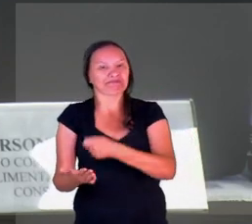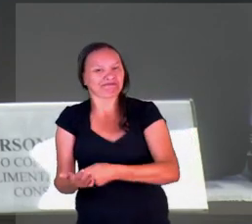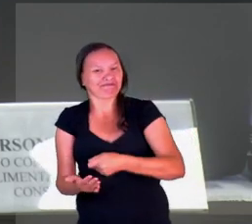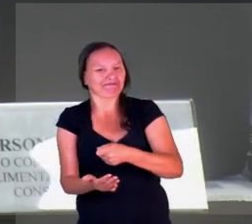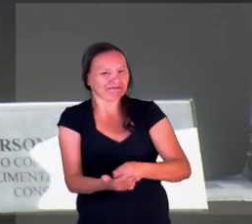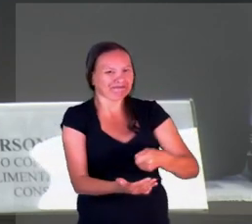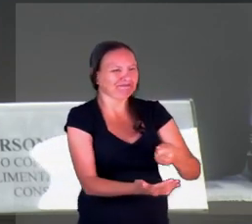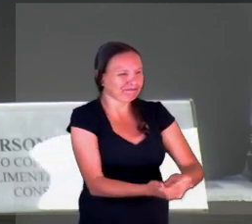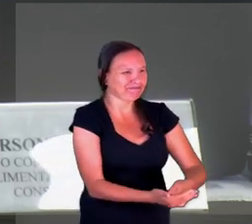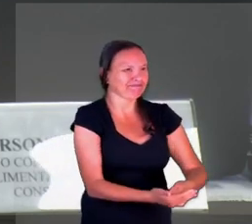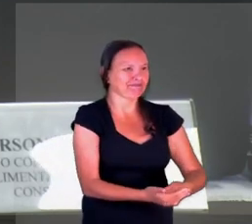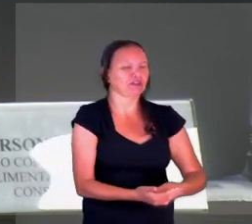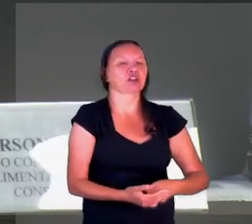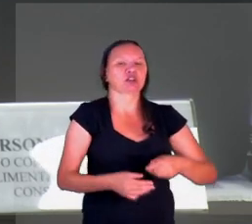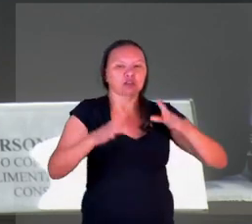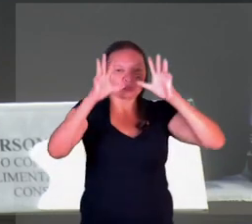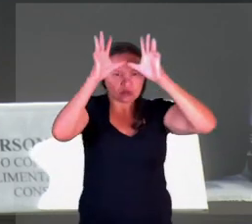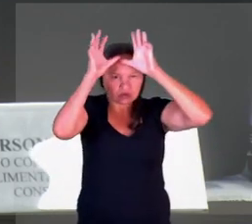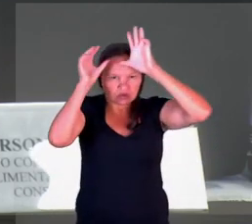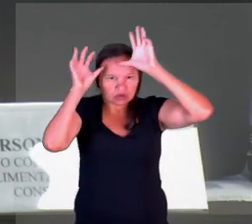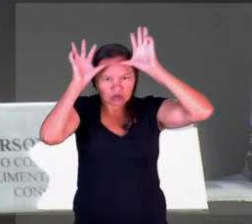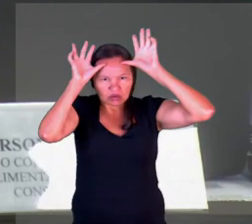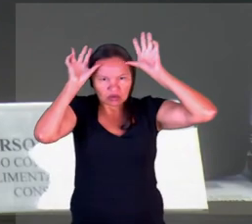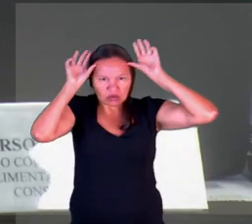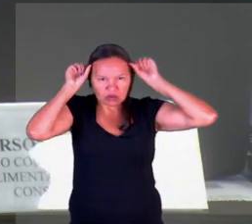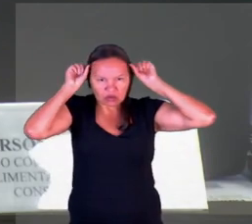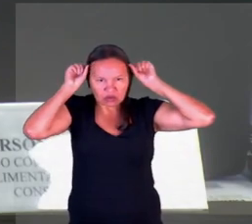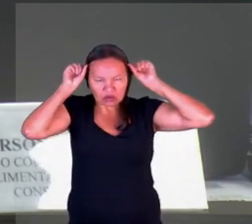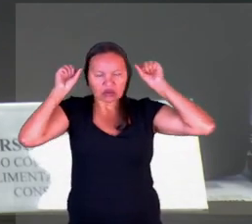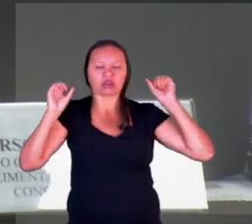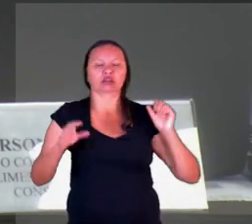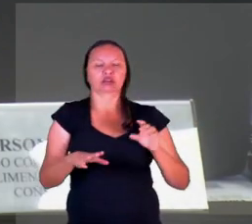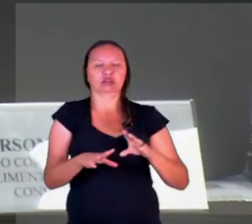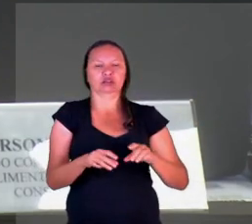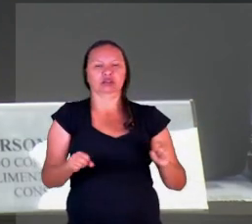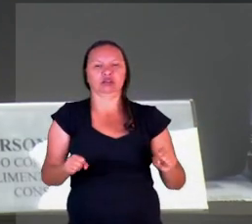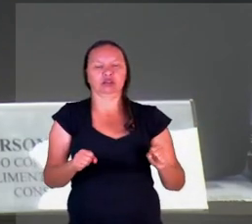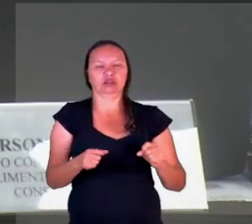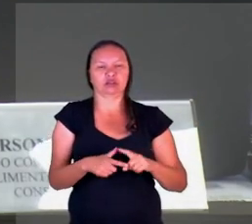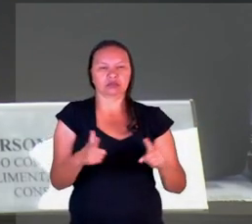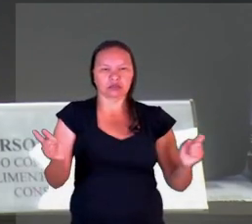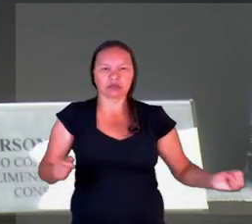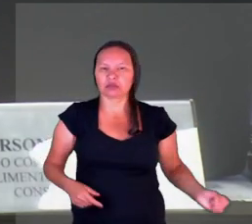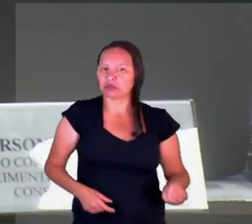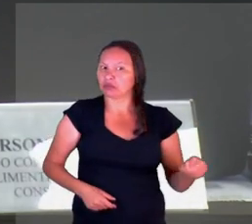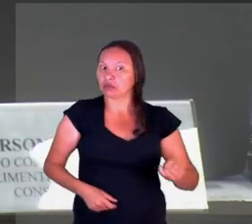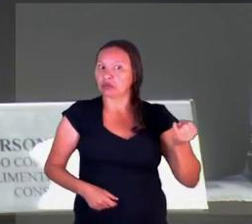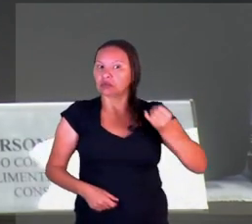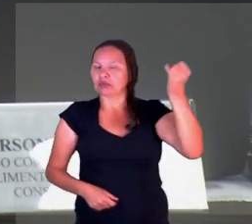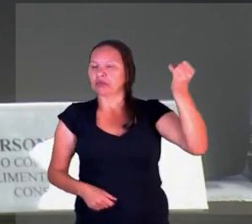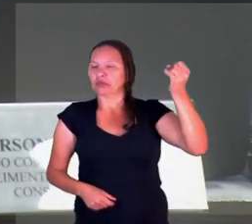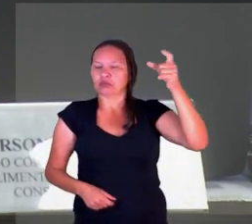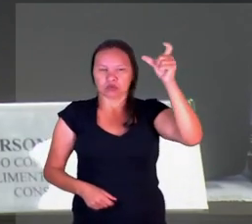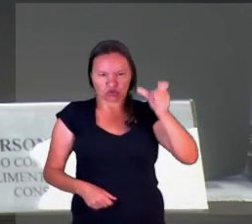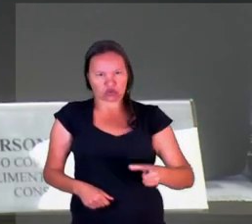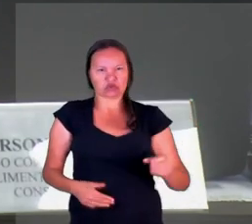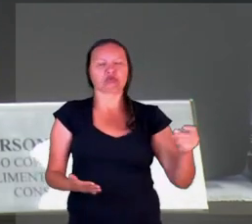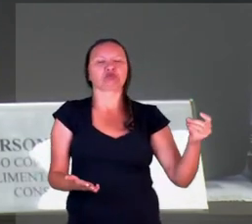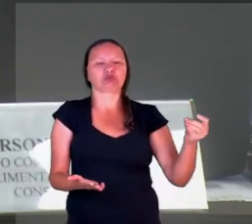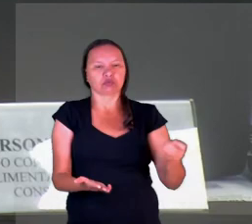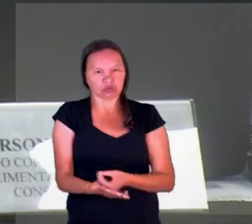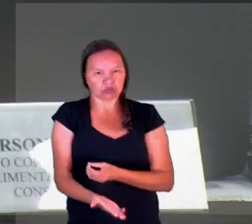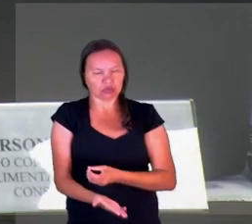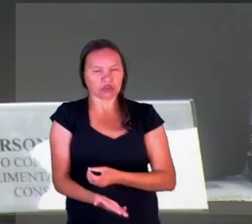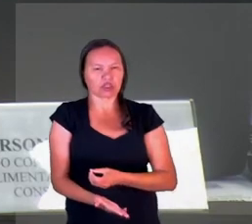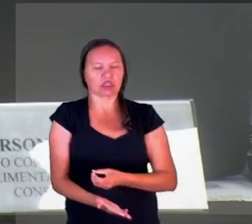porque tinha na região Amazônica que pela primeira vez você tem um recorte inclusive muito bem definido eh das